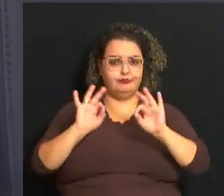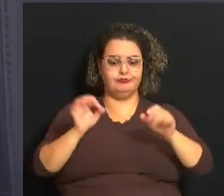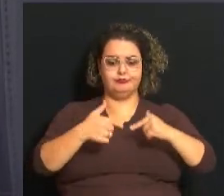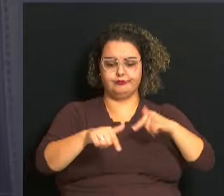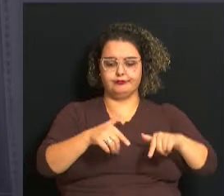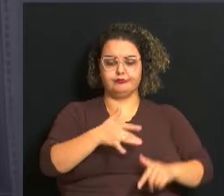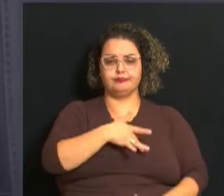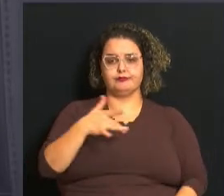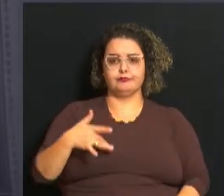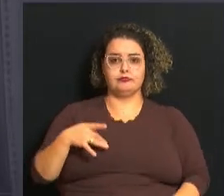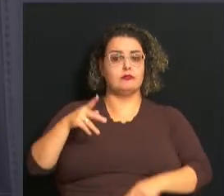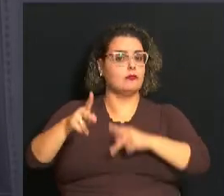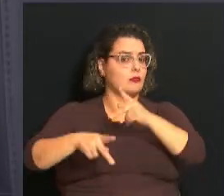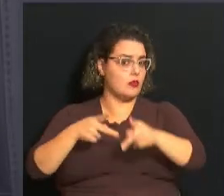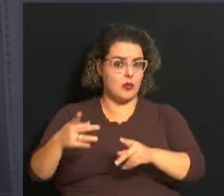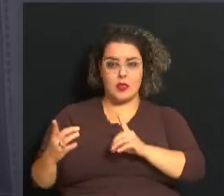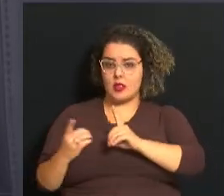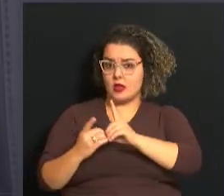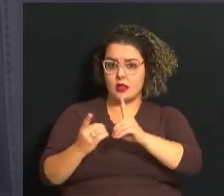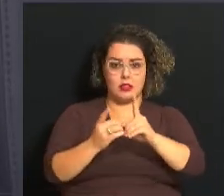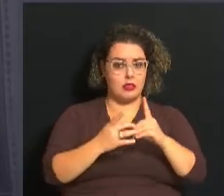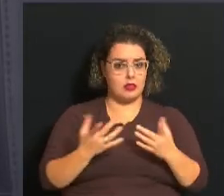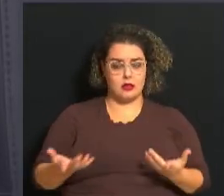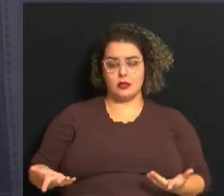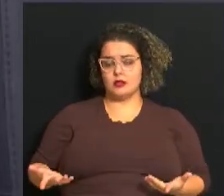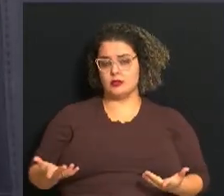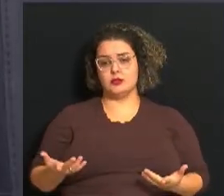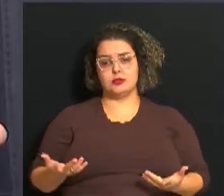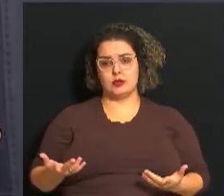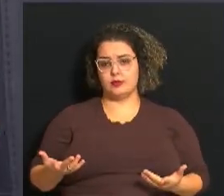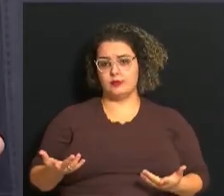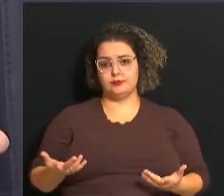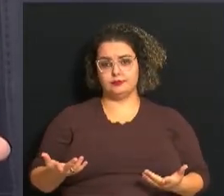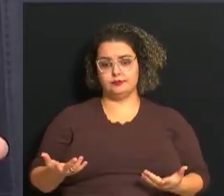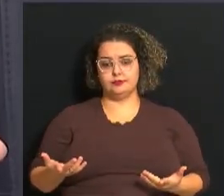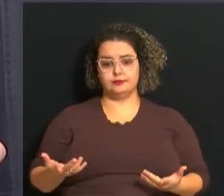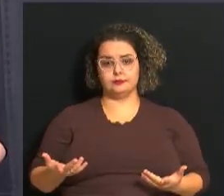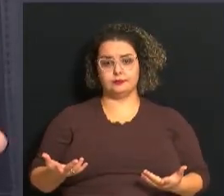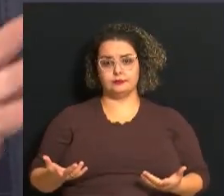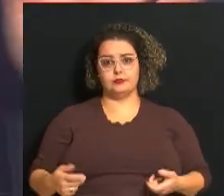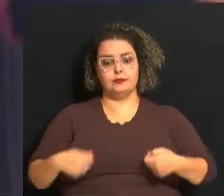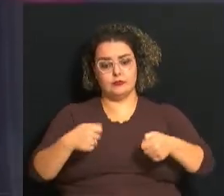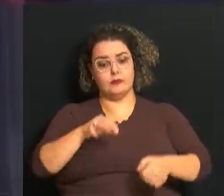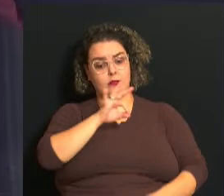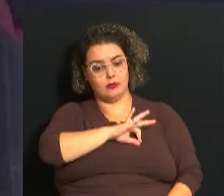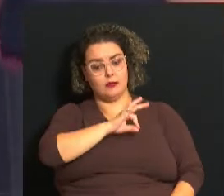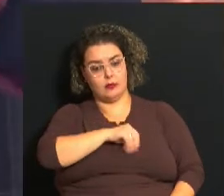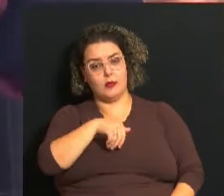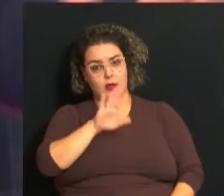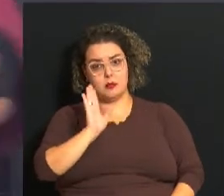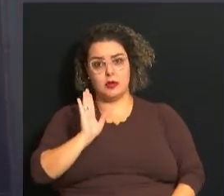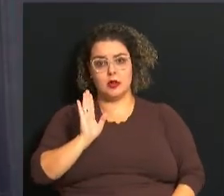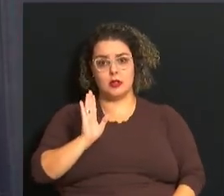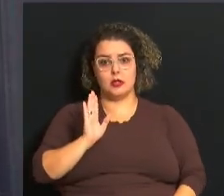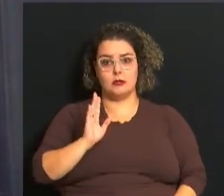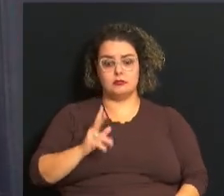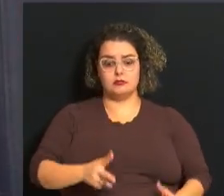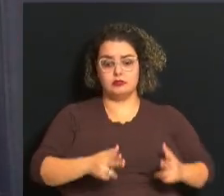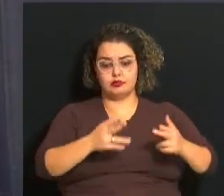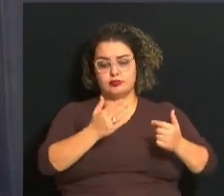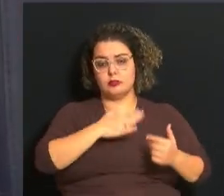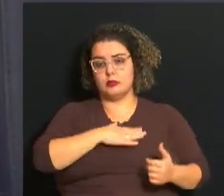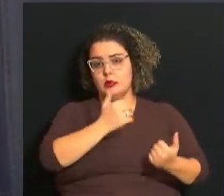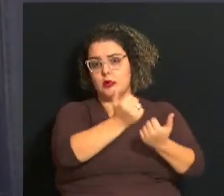quanto para a população atendida das vezes estão lá porque é bom tem que dar um jeito de ganhar mais né então eu congelo meu cargo